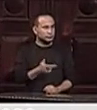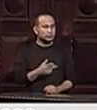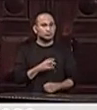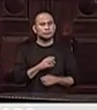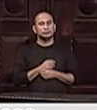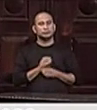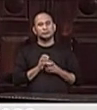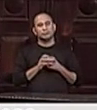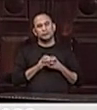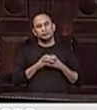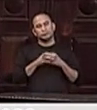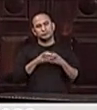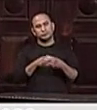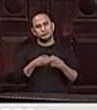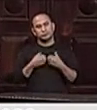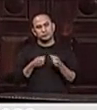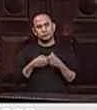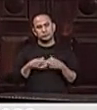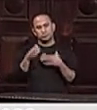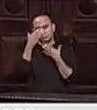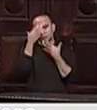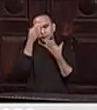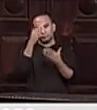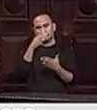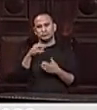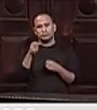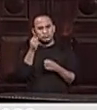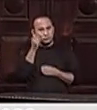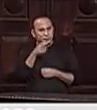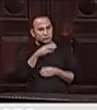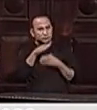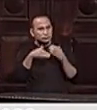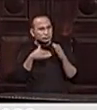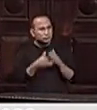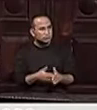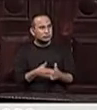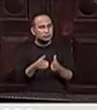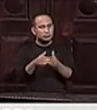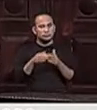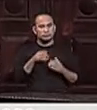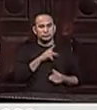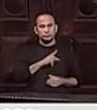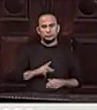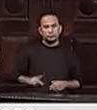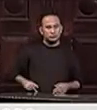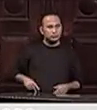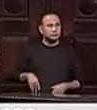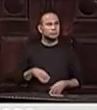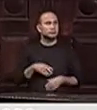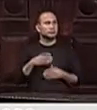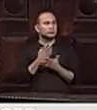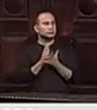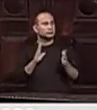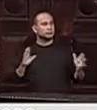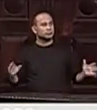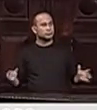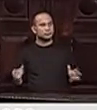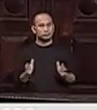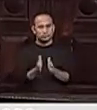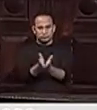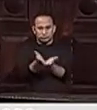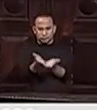de Transporte e agradeço a atenção de todos e fecho, senhor presidente, com mais um dado que acabou de ser